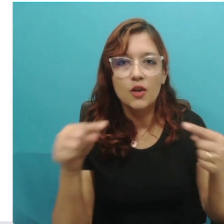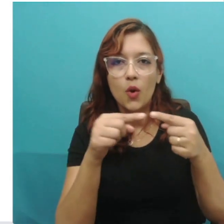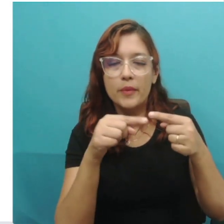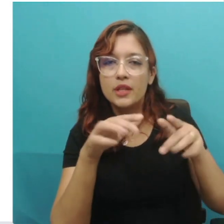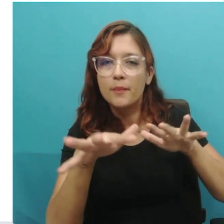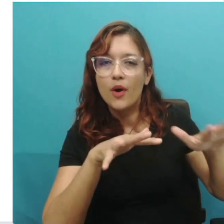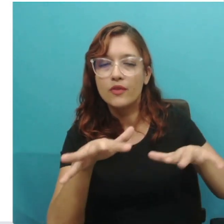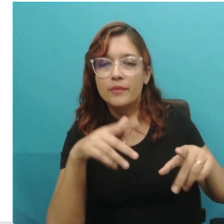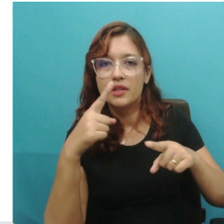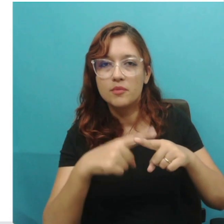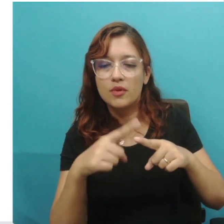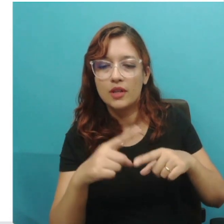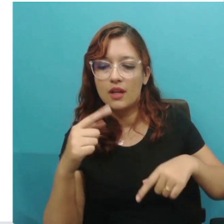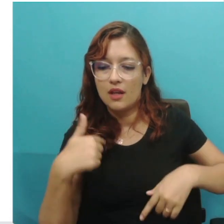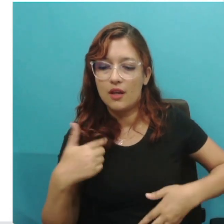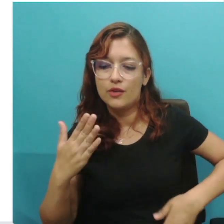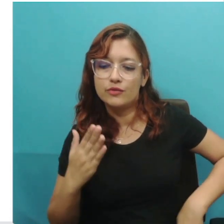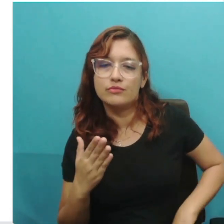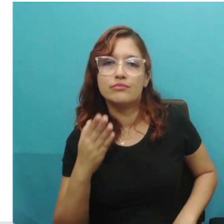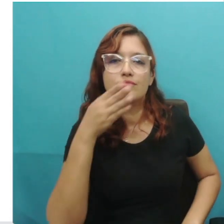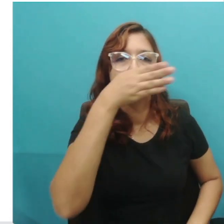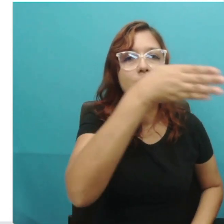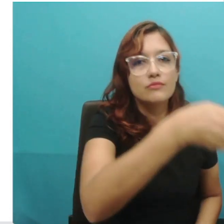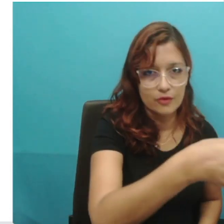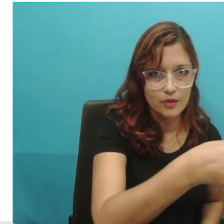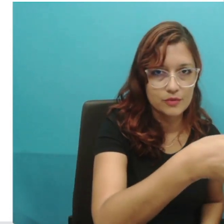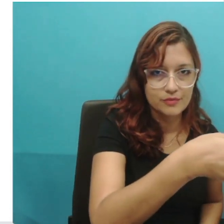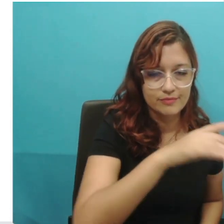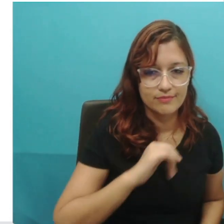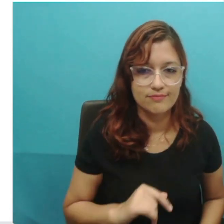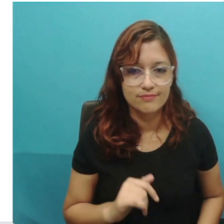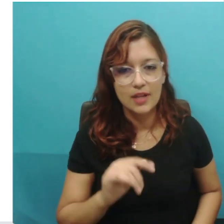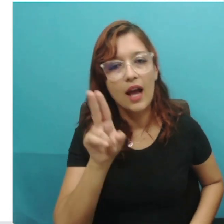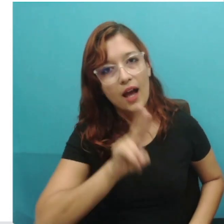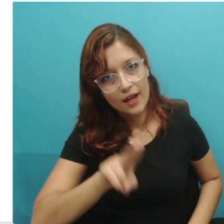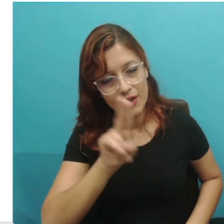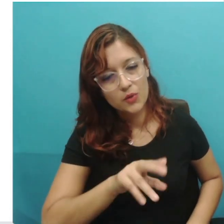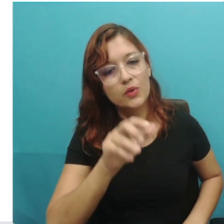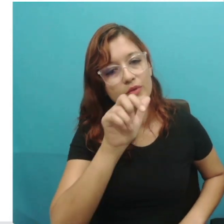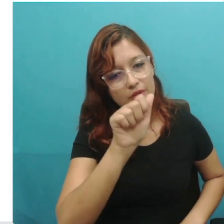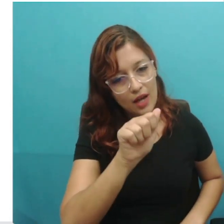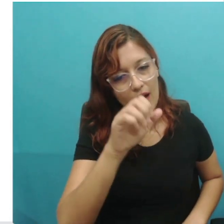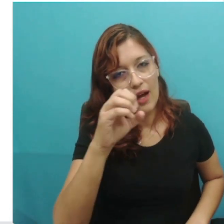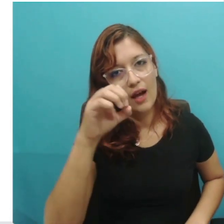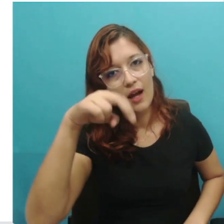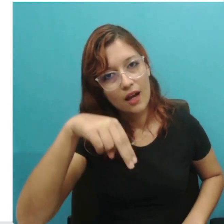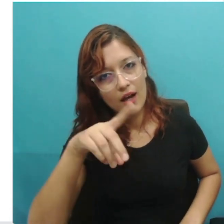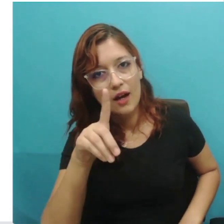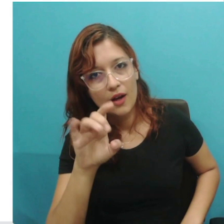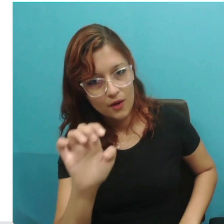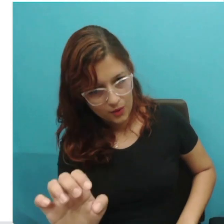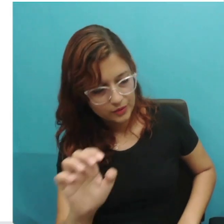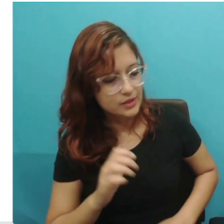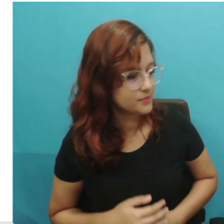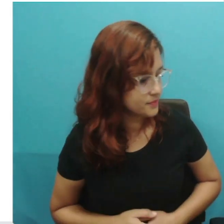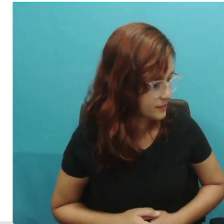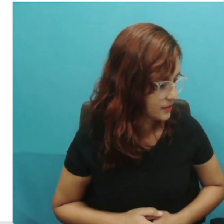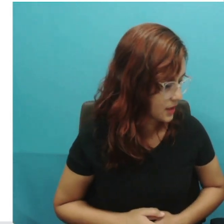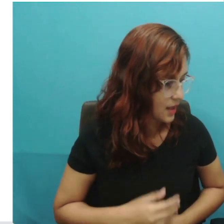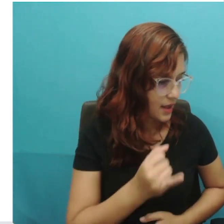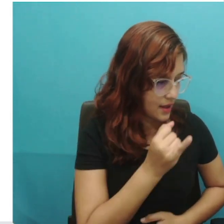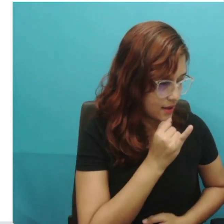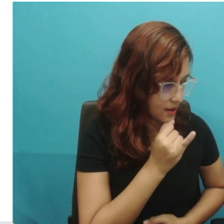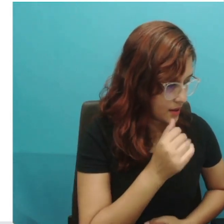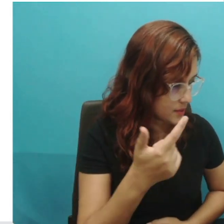Então, eu usei aonde porque tem a ver com movimento, que está dizendo que eu vou até aquela loja. Então, eu vou usar